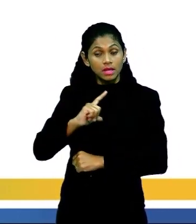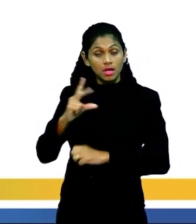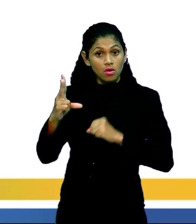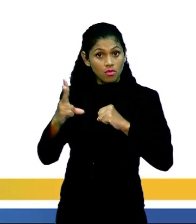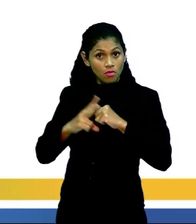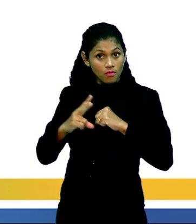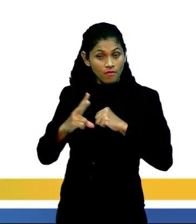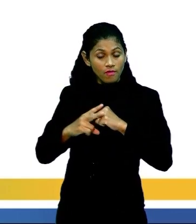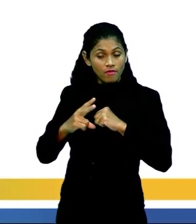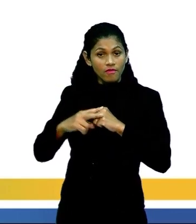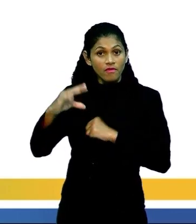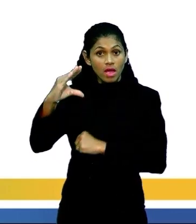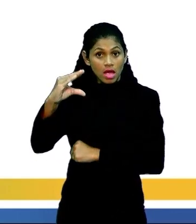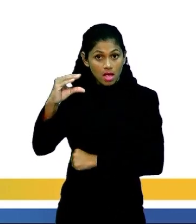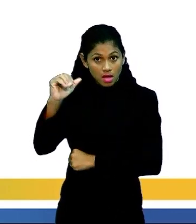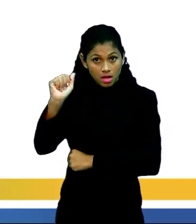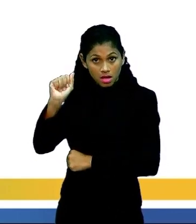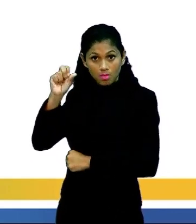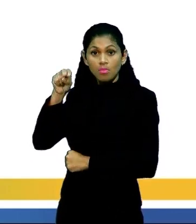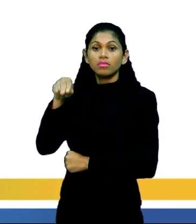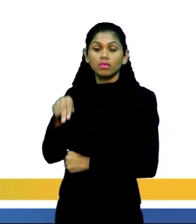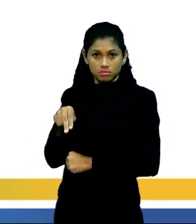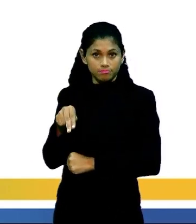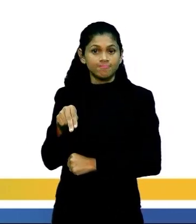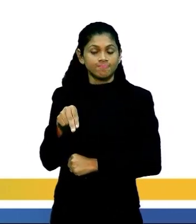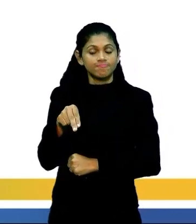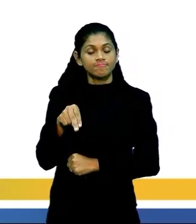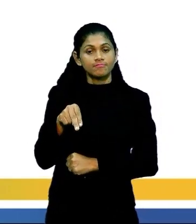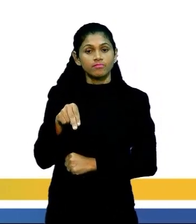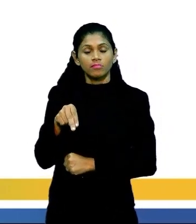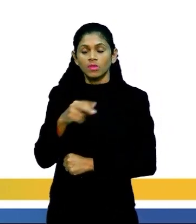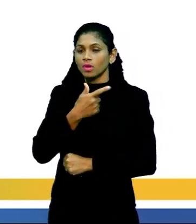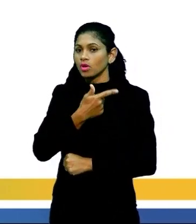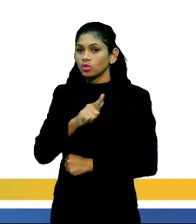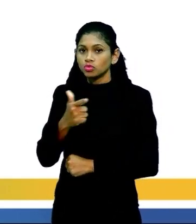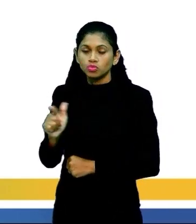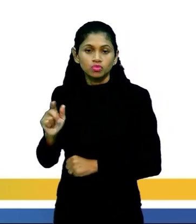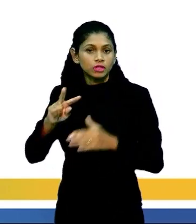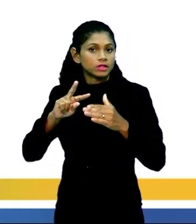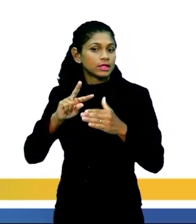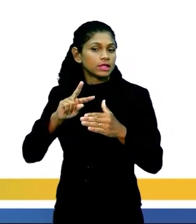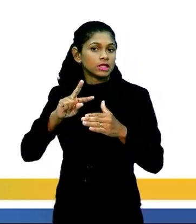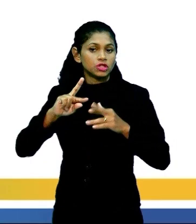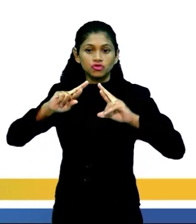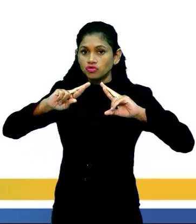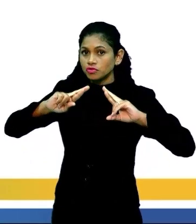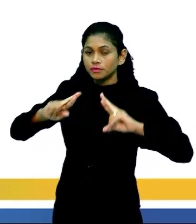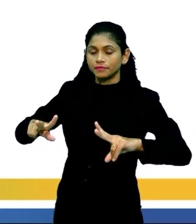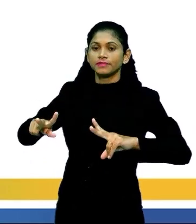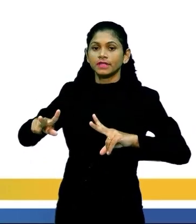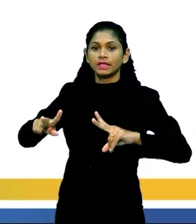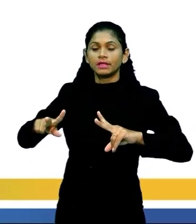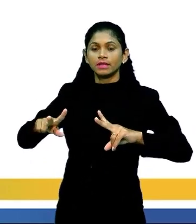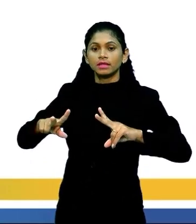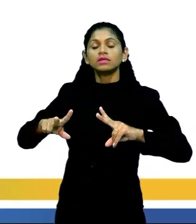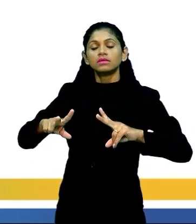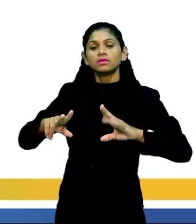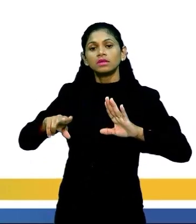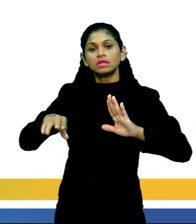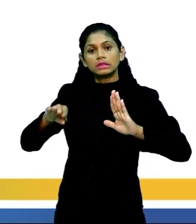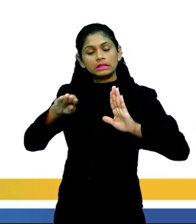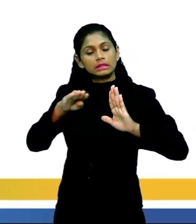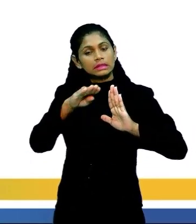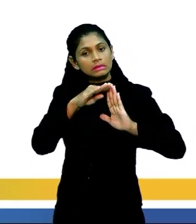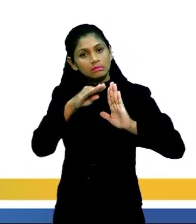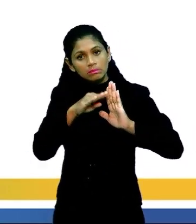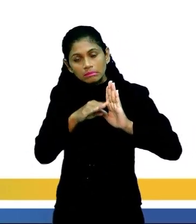can. Ele não vai não vai ter diferença na conjugação, ok? A palavra can vai permanecer